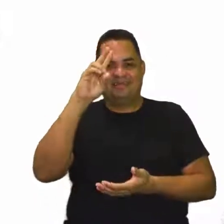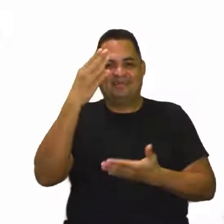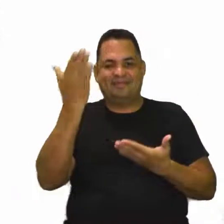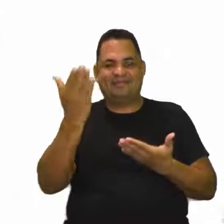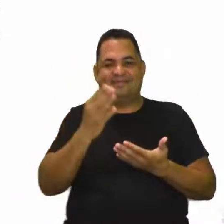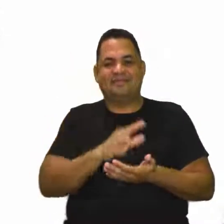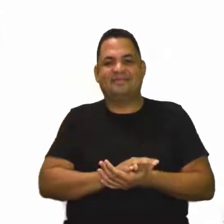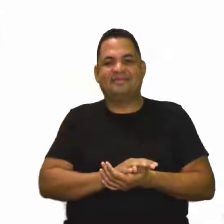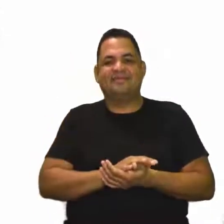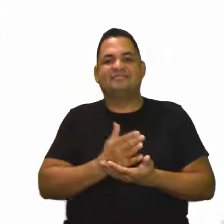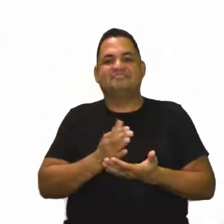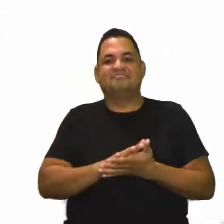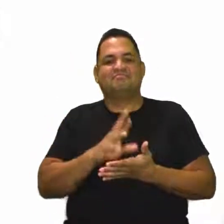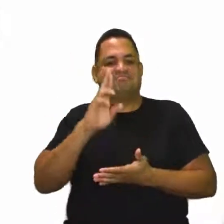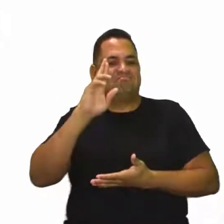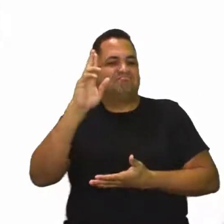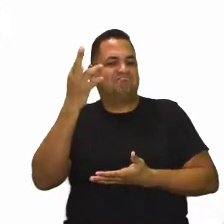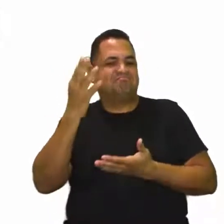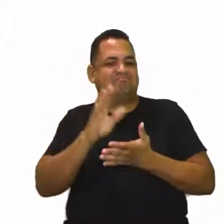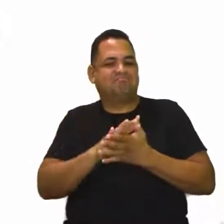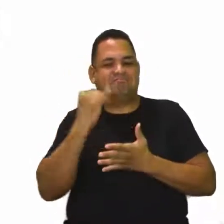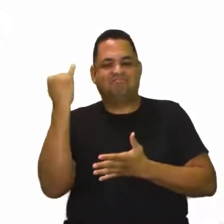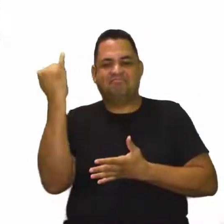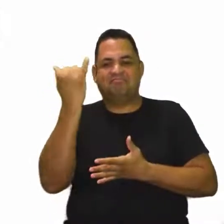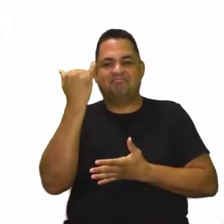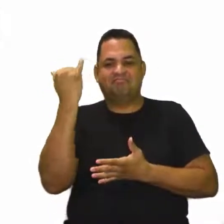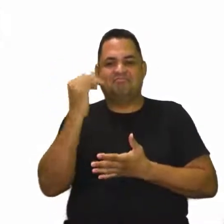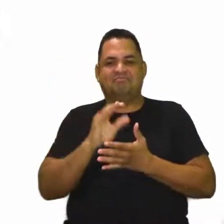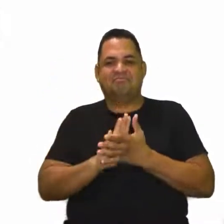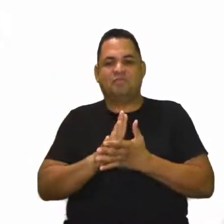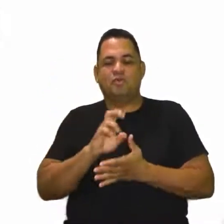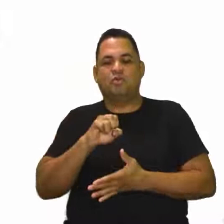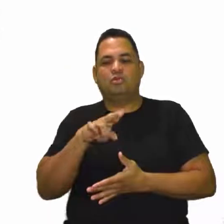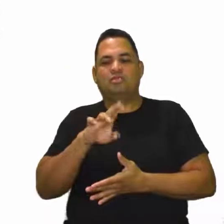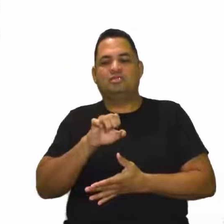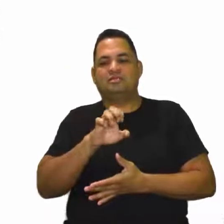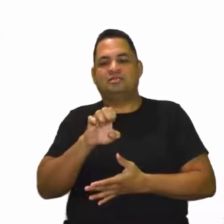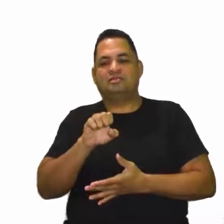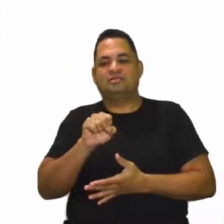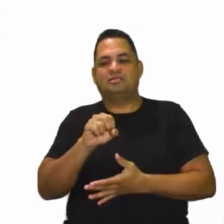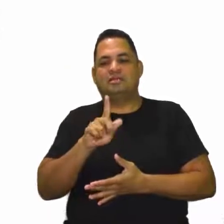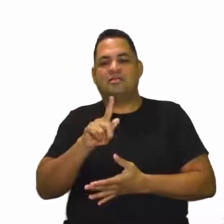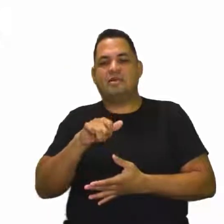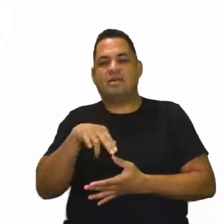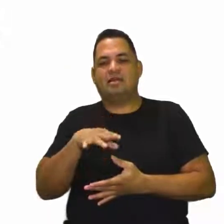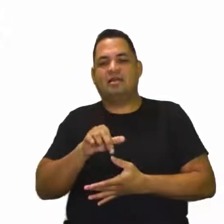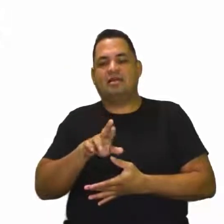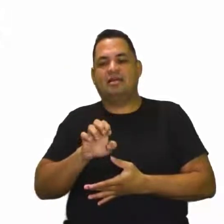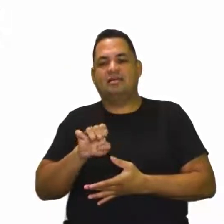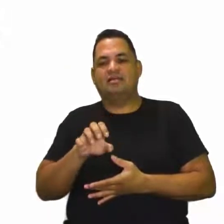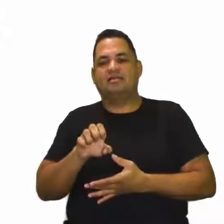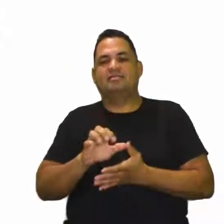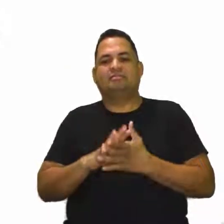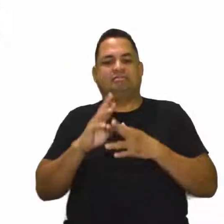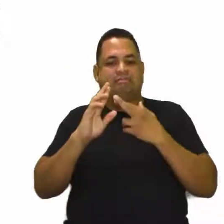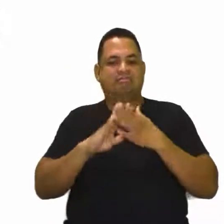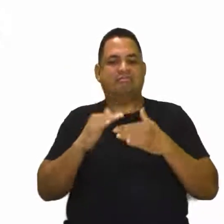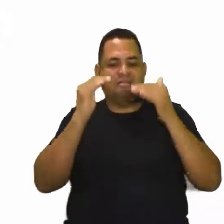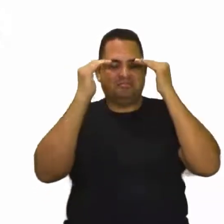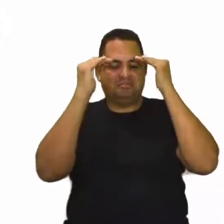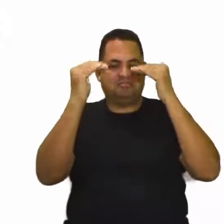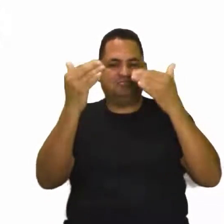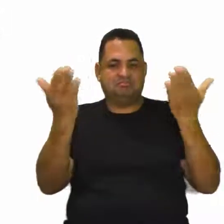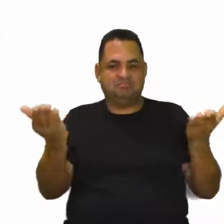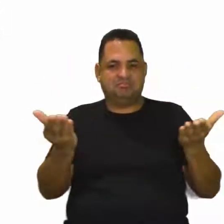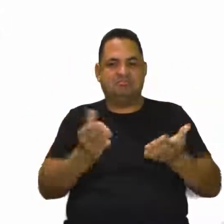de alguns caciques importantes, por exemplo, Ulisses Guimarães, político respeitado,